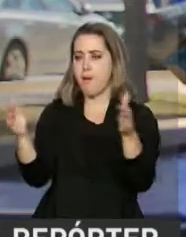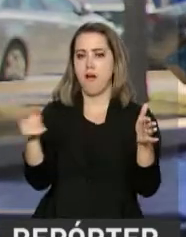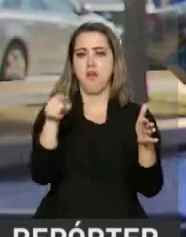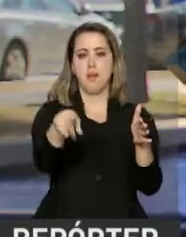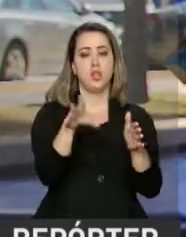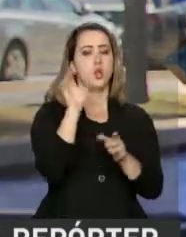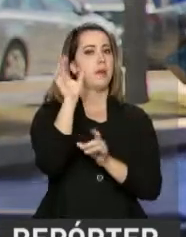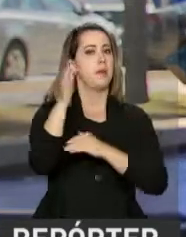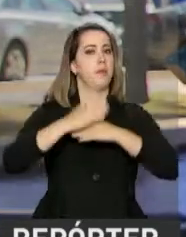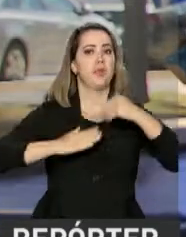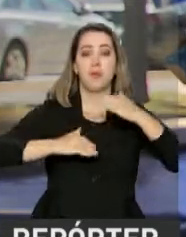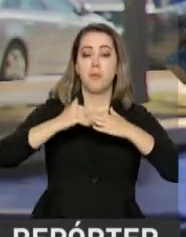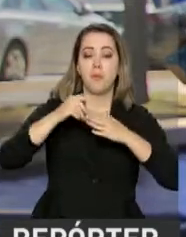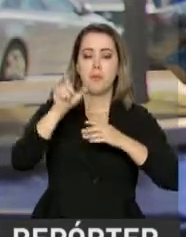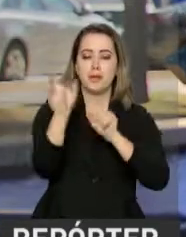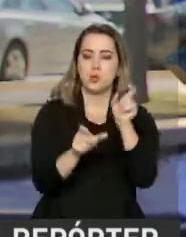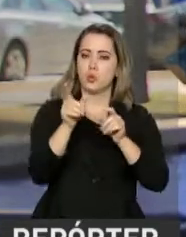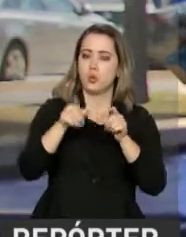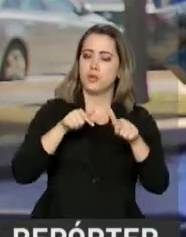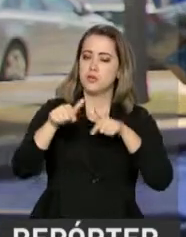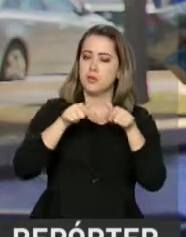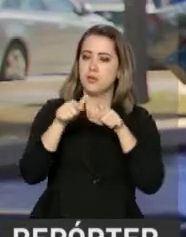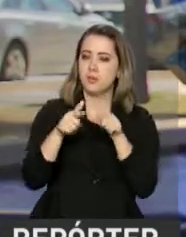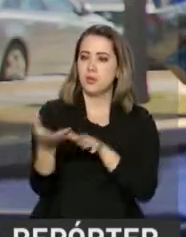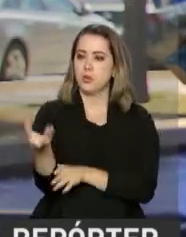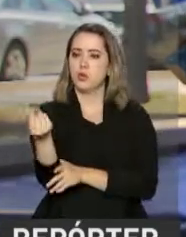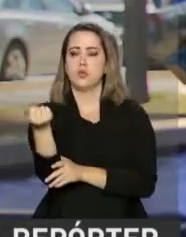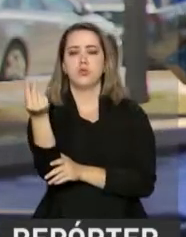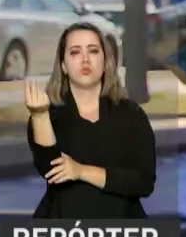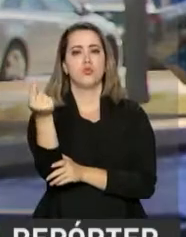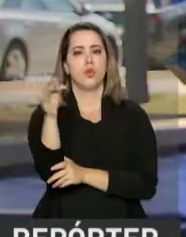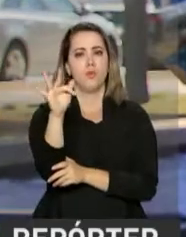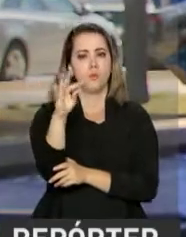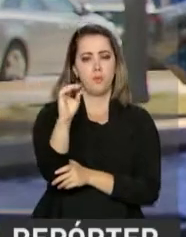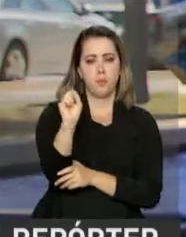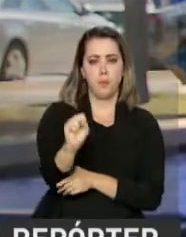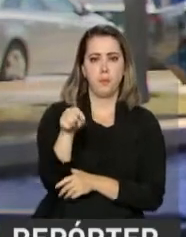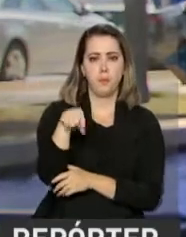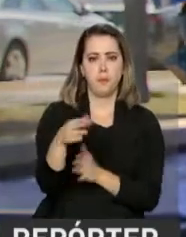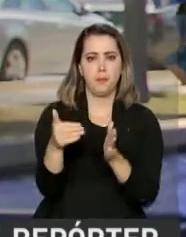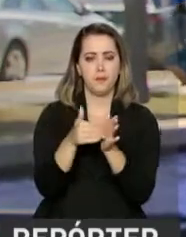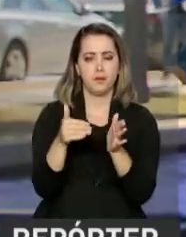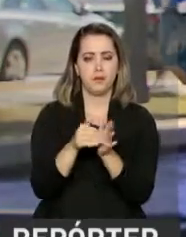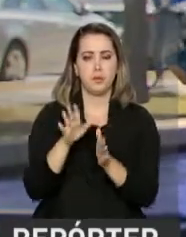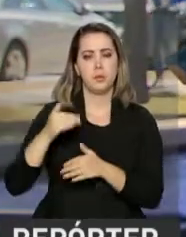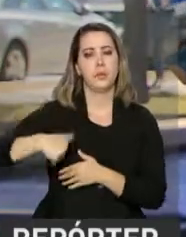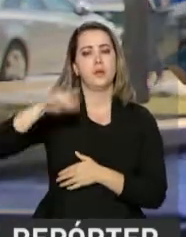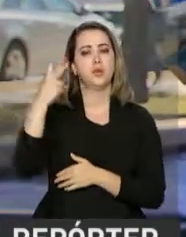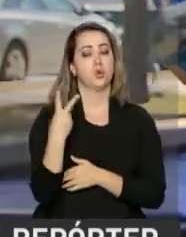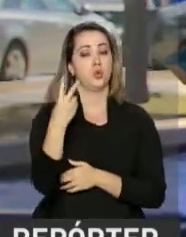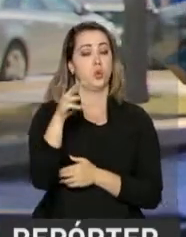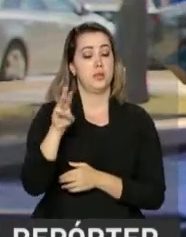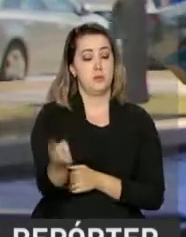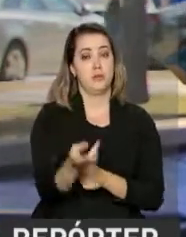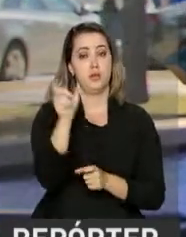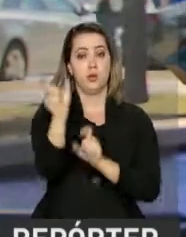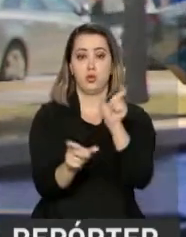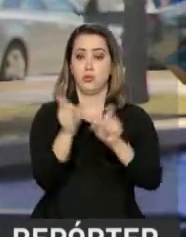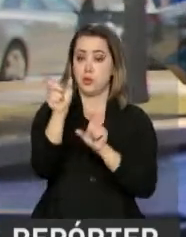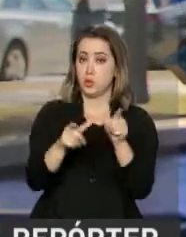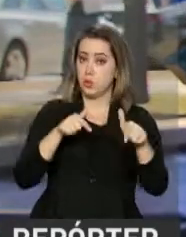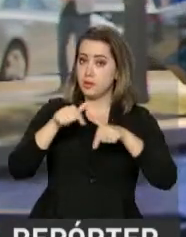exclusivo das contas inativas do fgts neste último lote mais de dois milhões e quinhentos mil